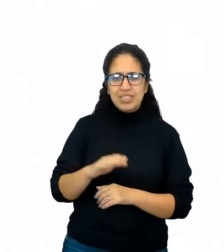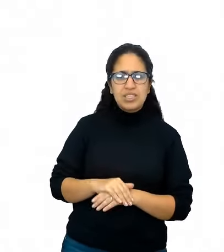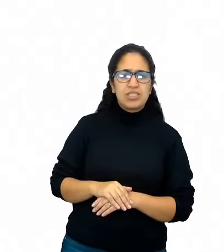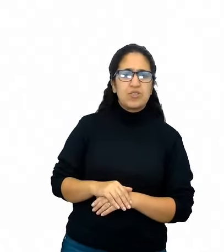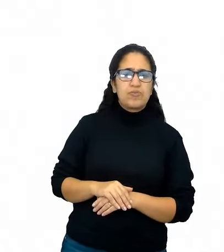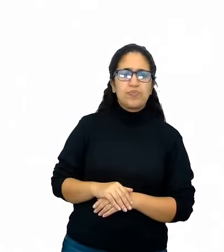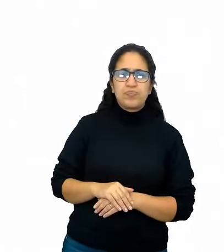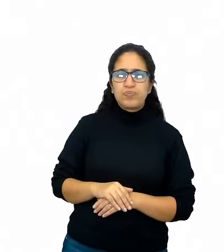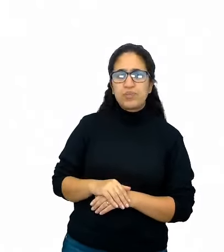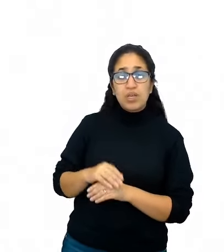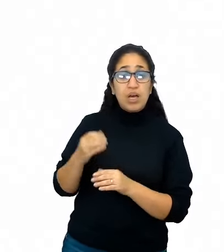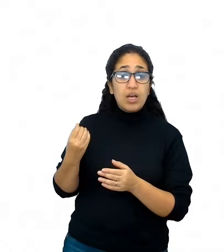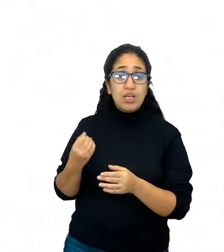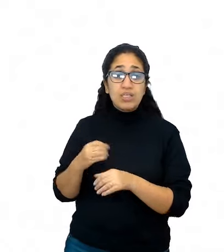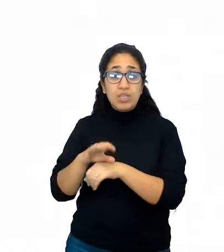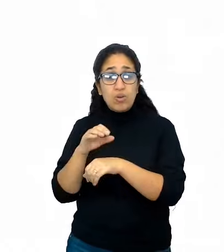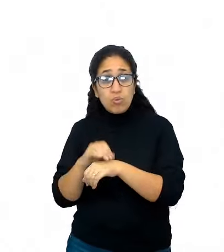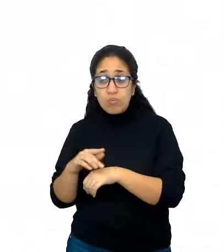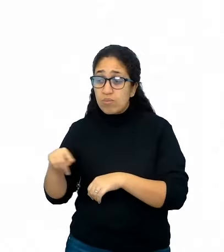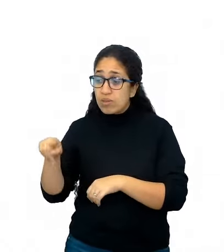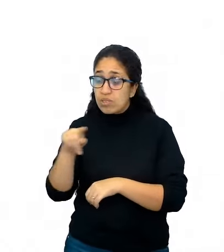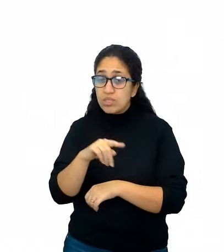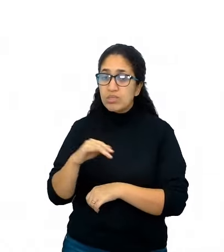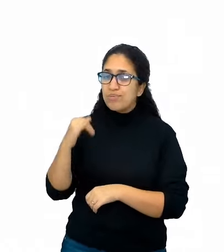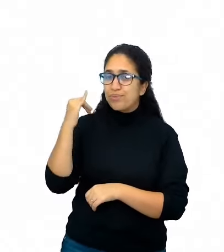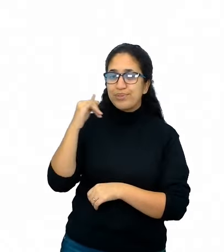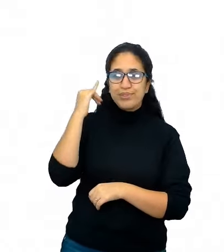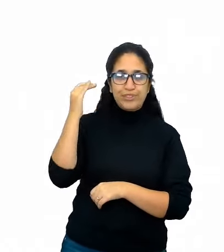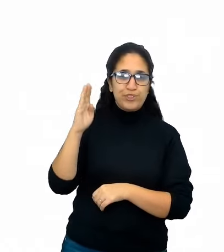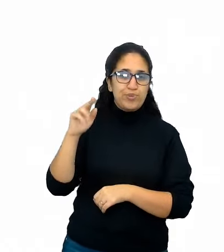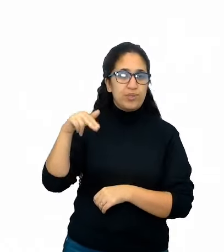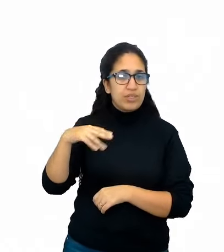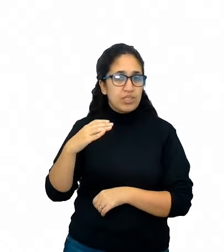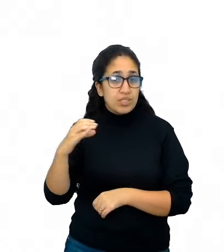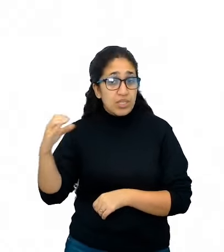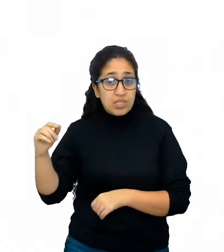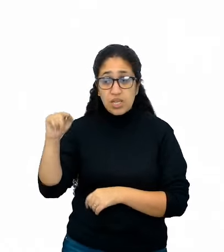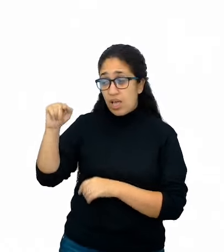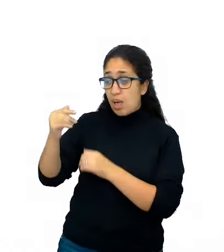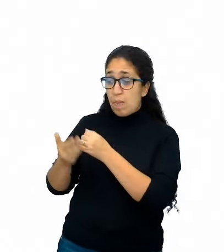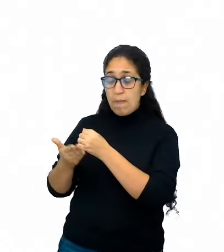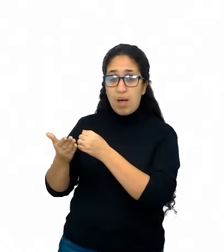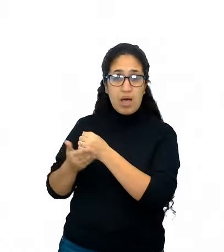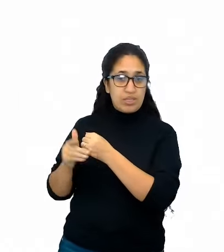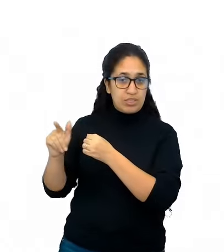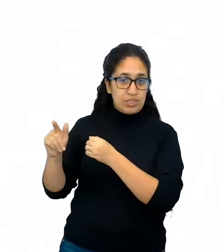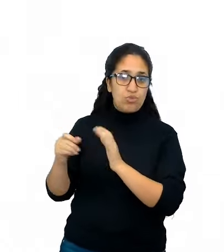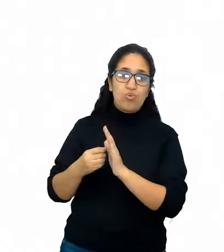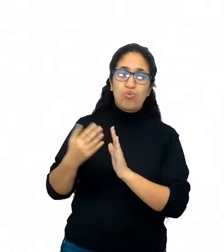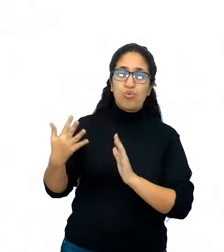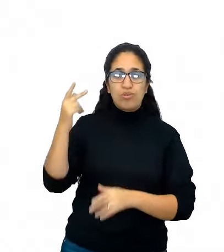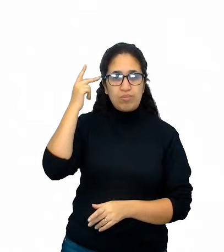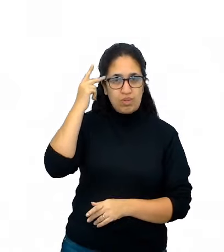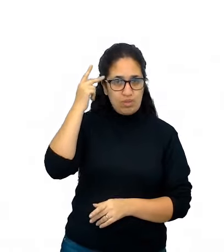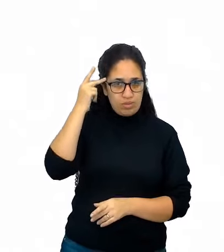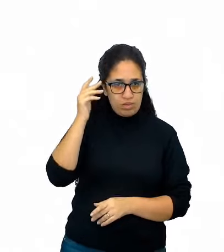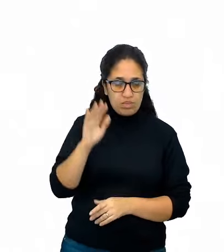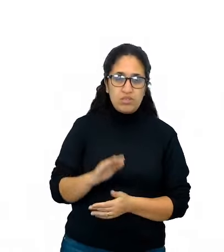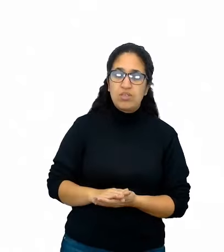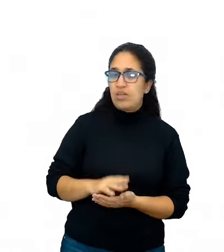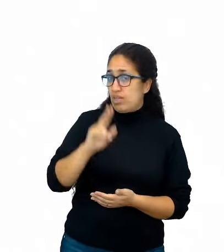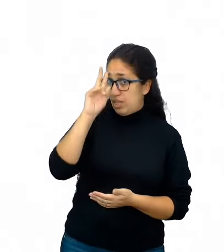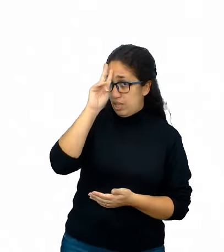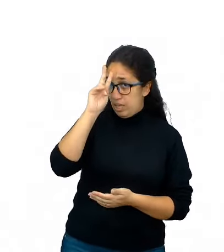as recomendações existentes na BNCC balizam a estrutura do currículo paulista.